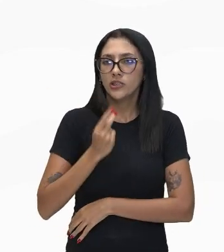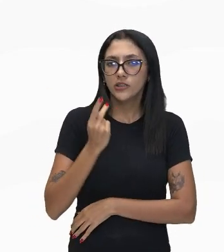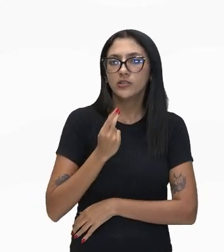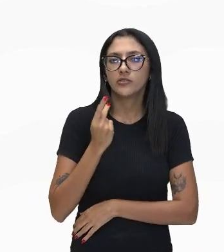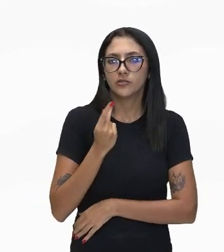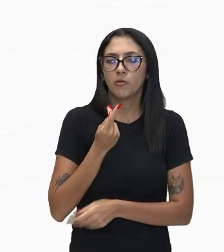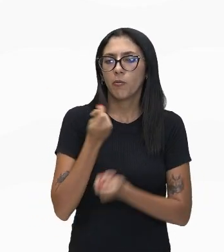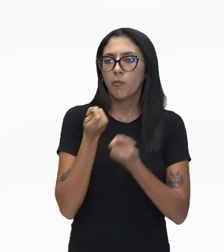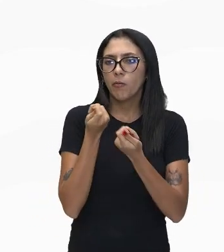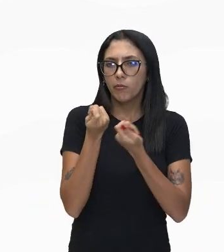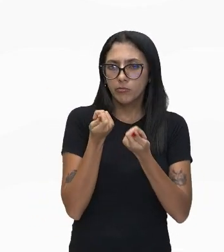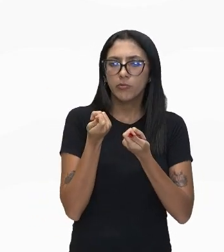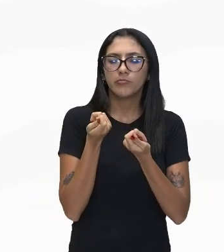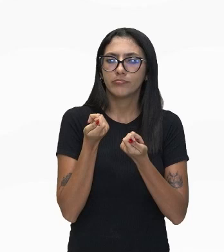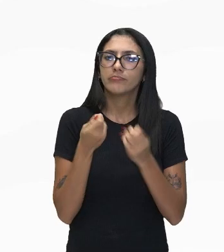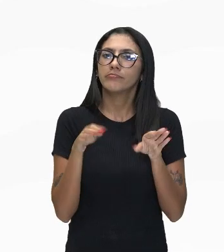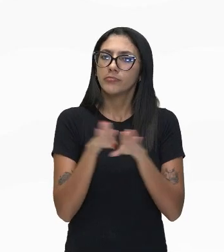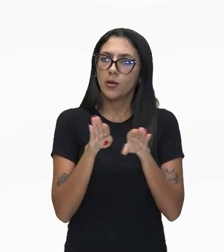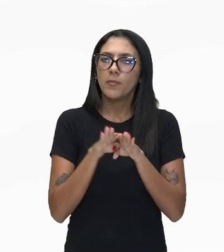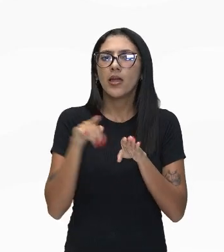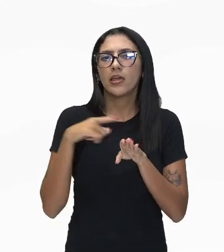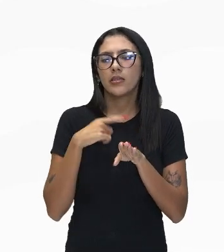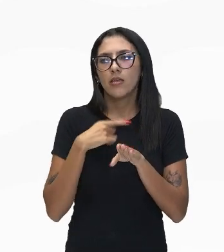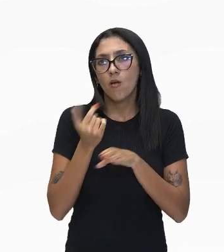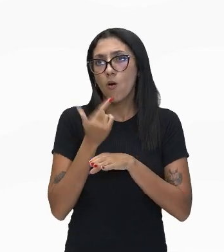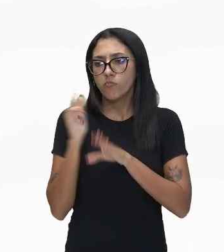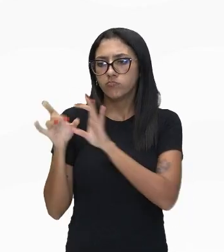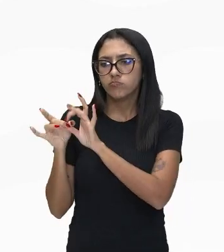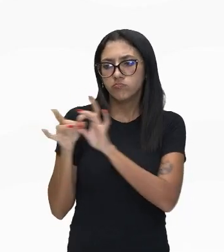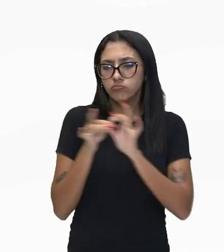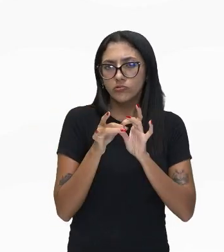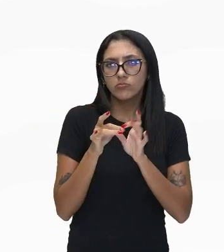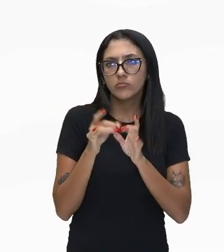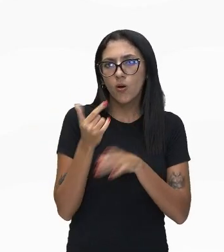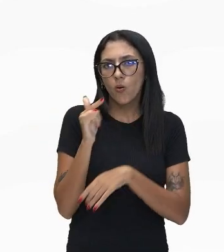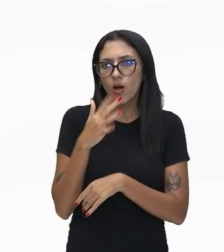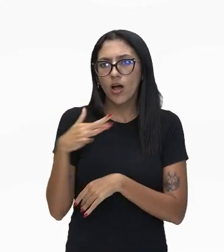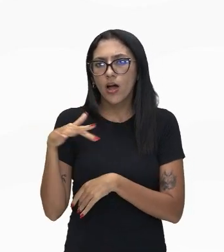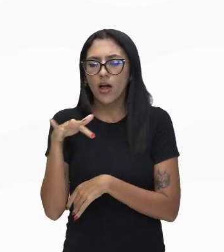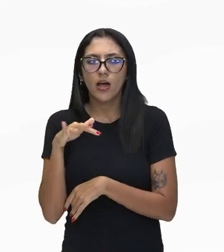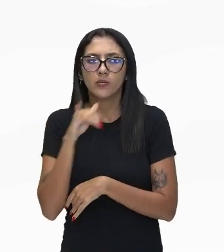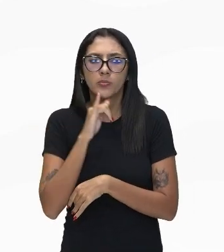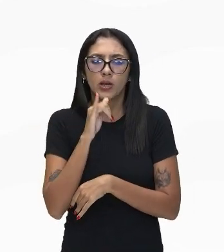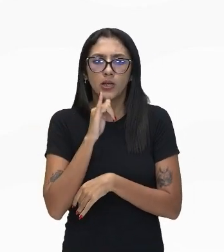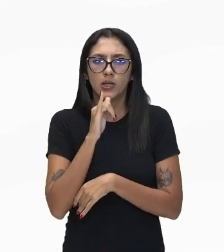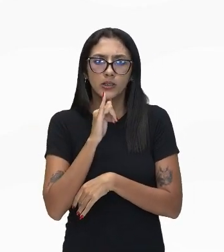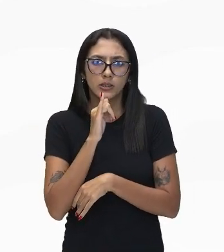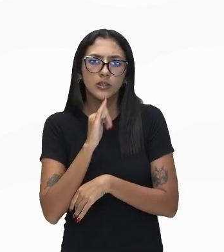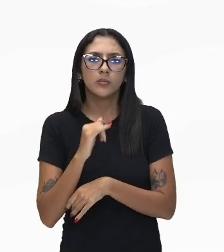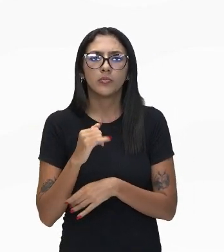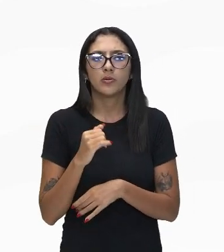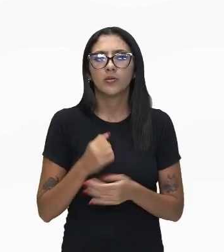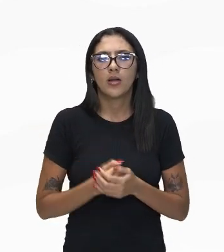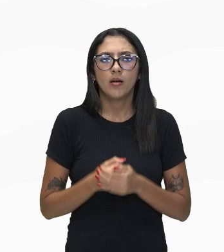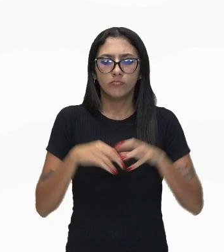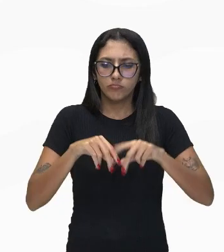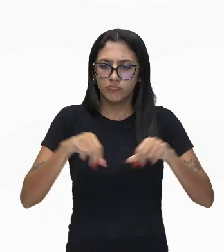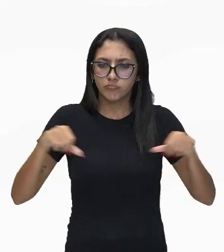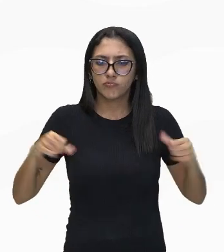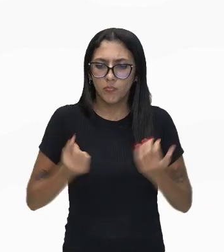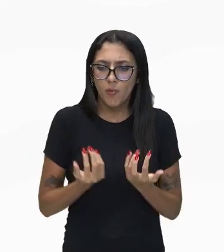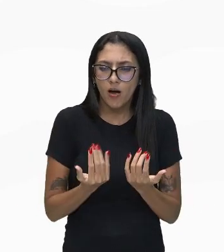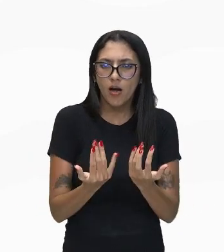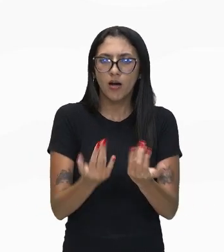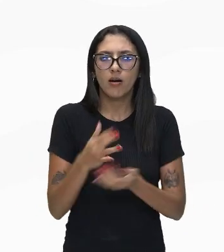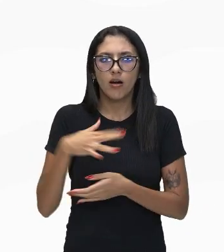resulta na inclusão também de áreas não florestais, como cerrado e campos naturais, certo,